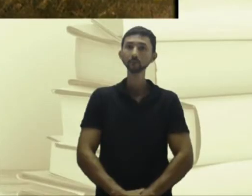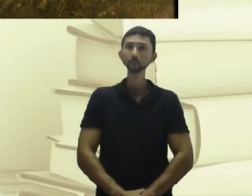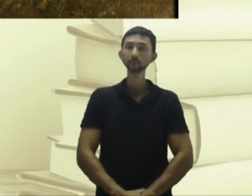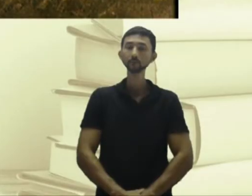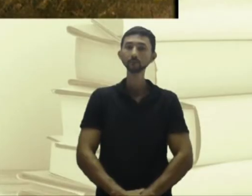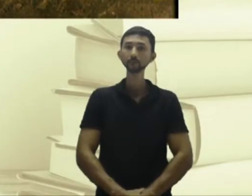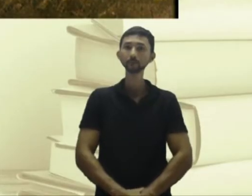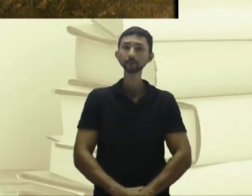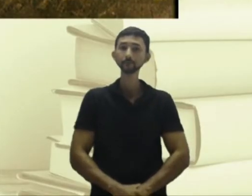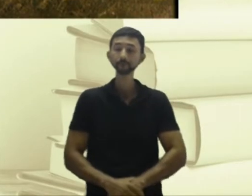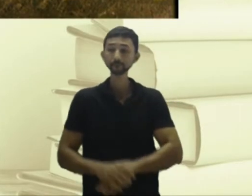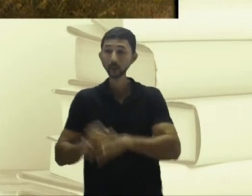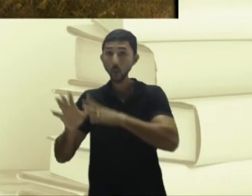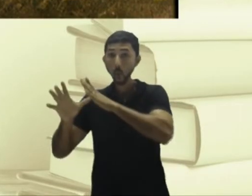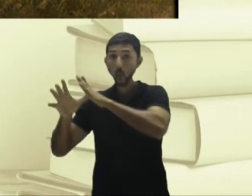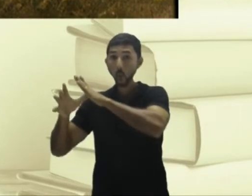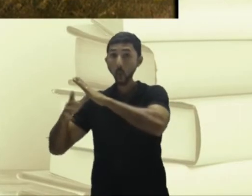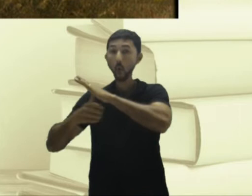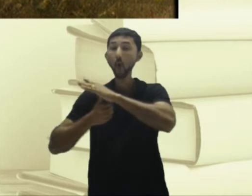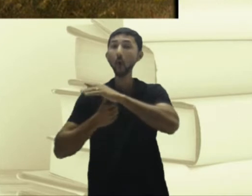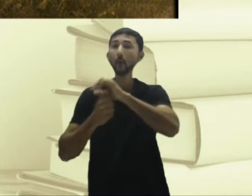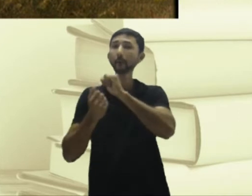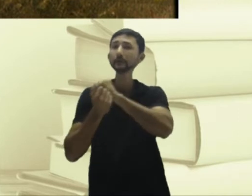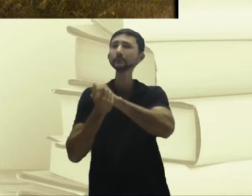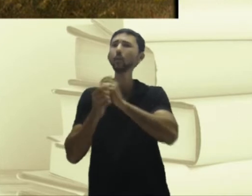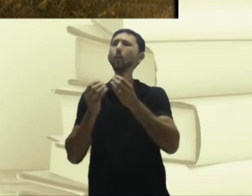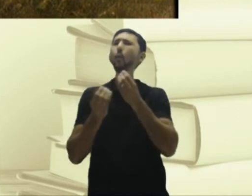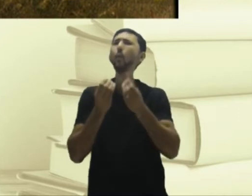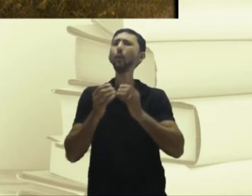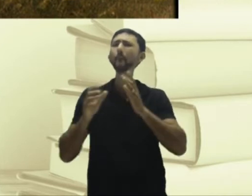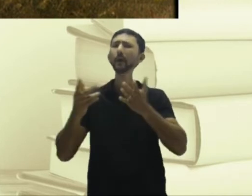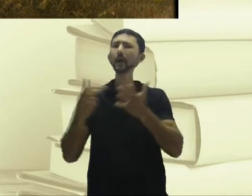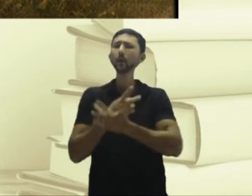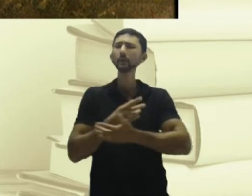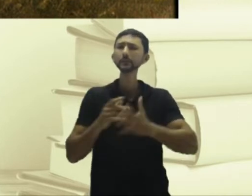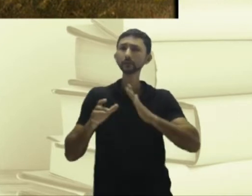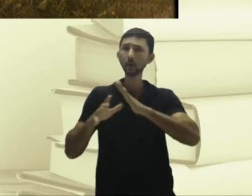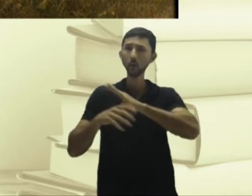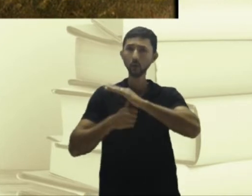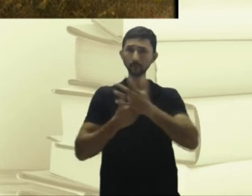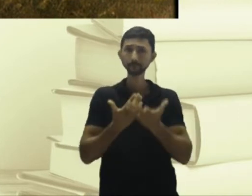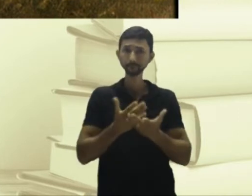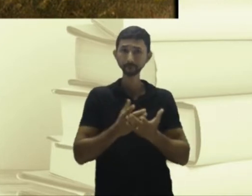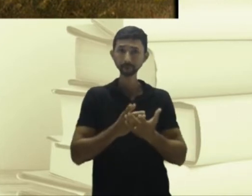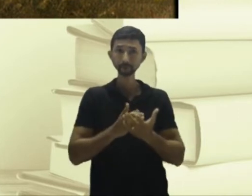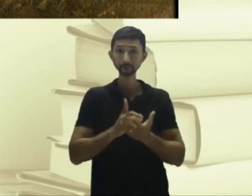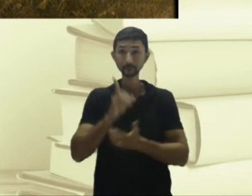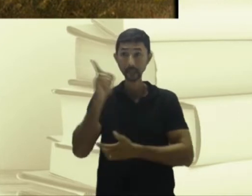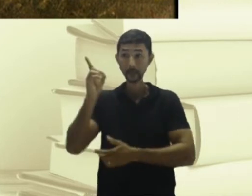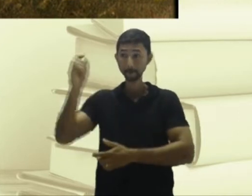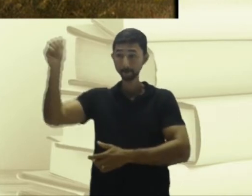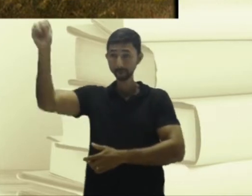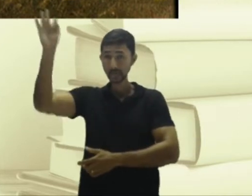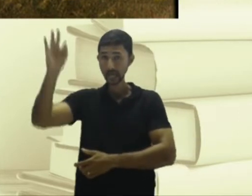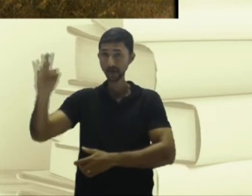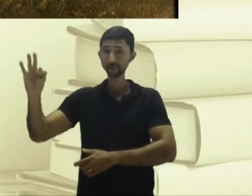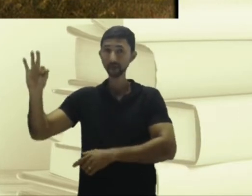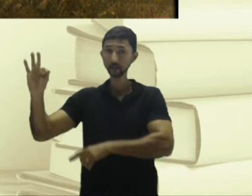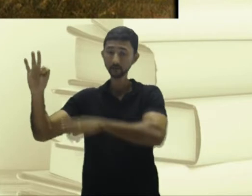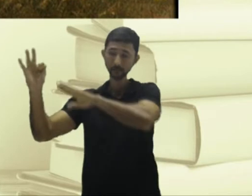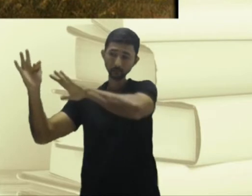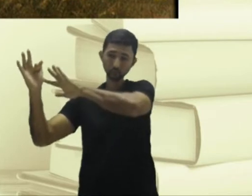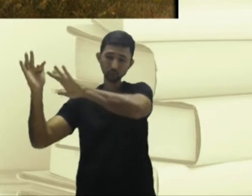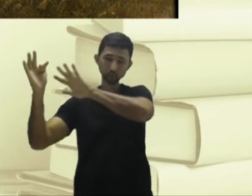E o tráfico de escravos, né? Como ocorria esse tráfico do continente africano para o Brasil? É bom a